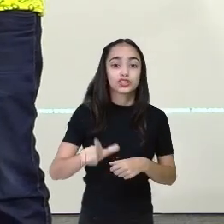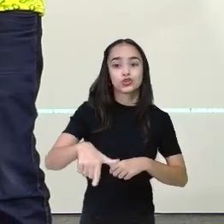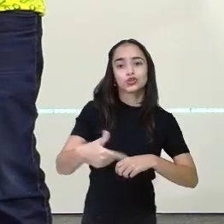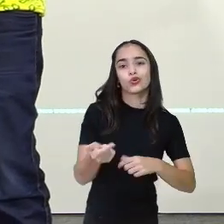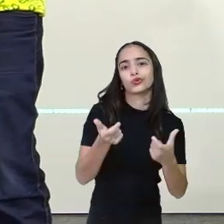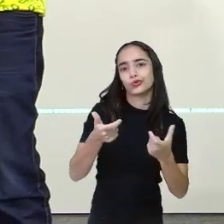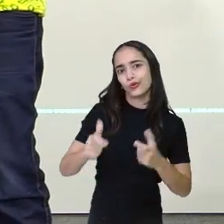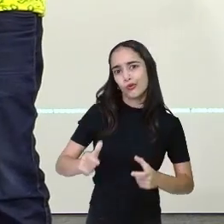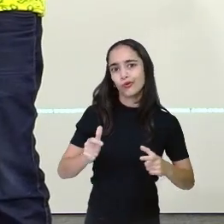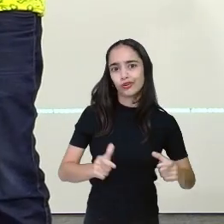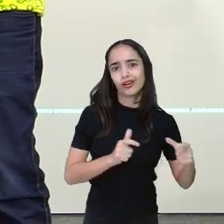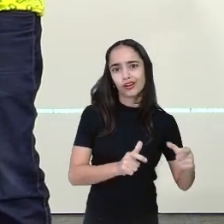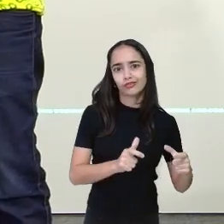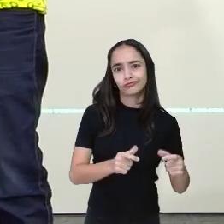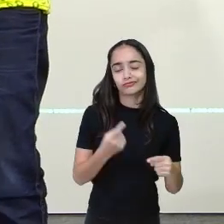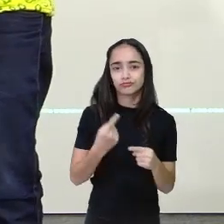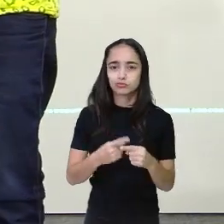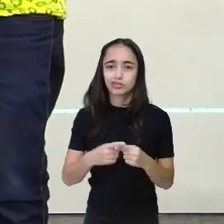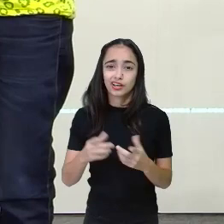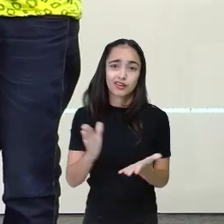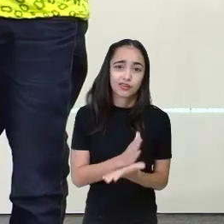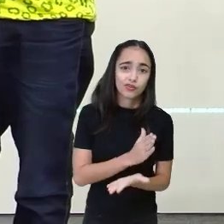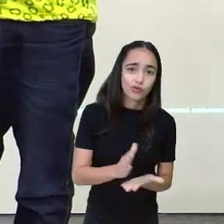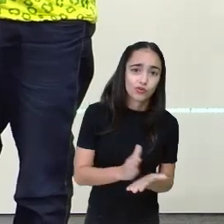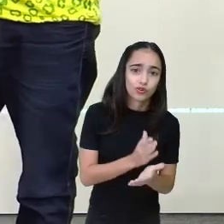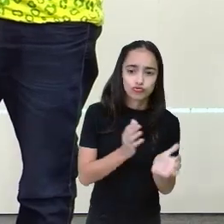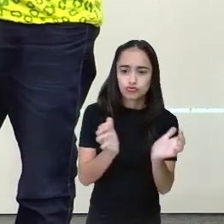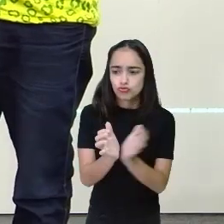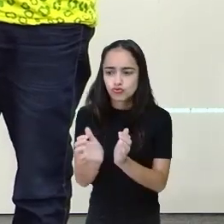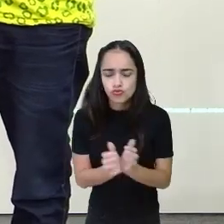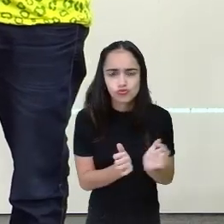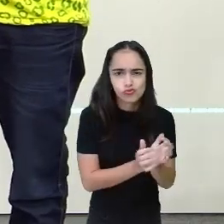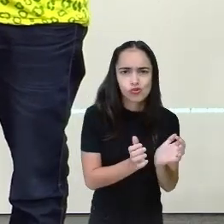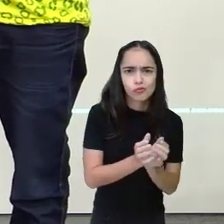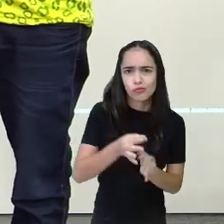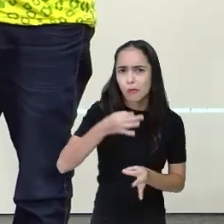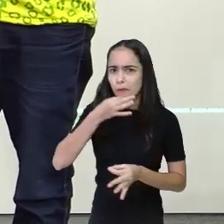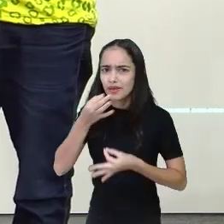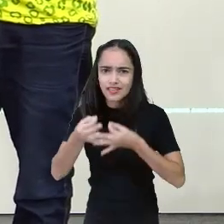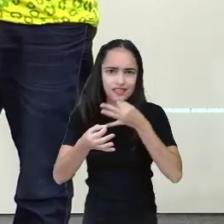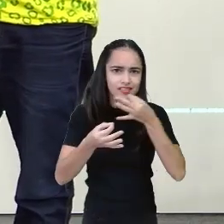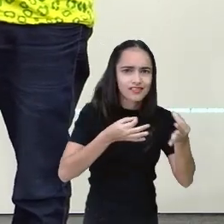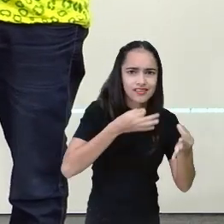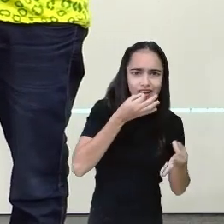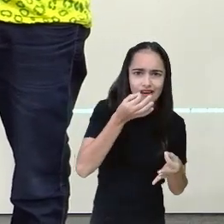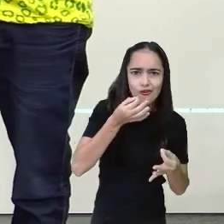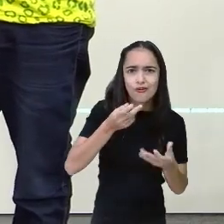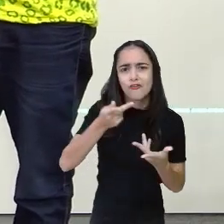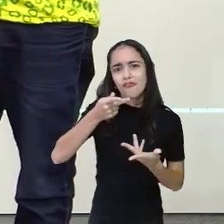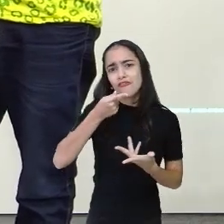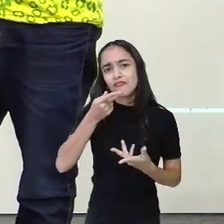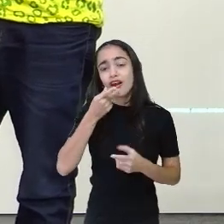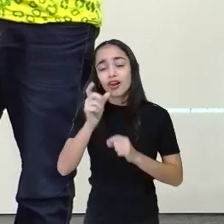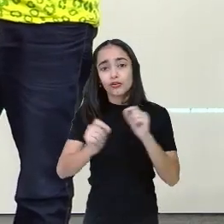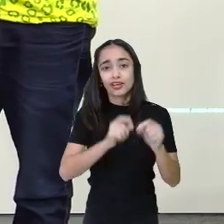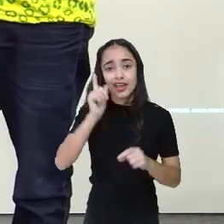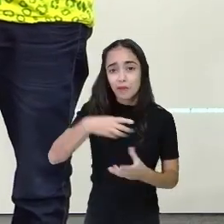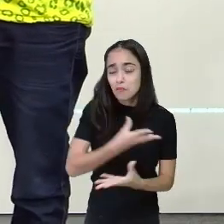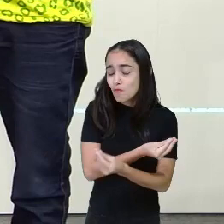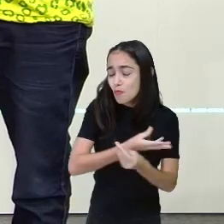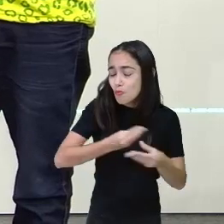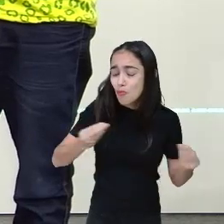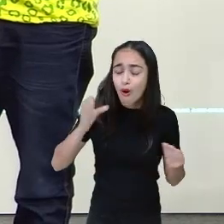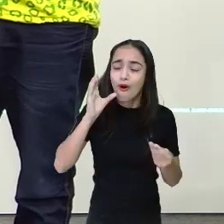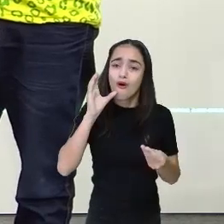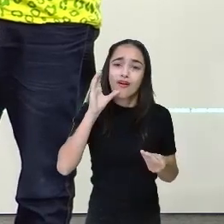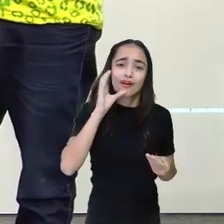não admita que seja lá, porque algumas seleções já estão criticando aí que não seja mais no Oriente aí, porque está muito quente. É muito quente. Muito quente. Gente,